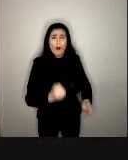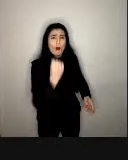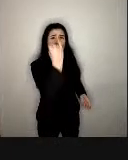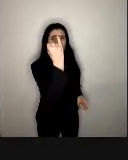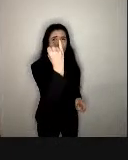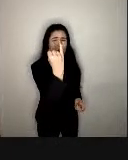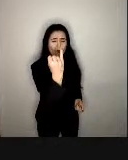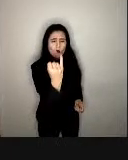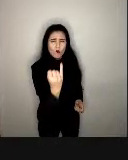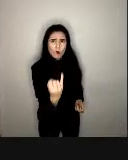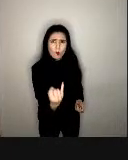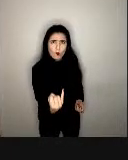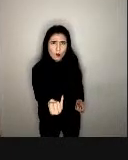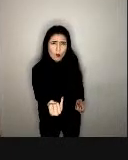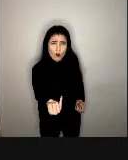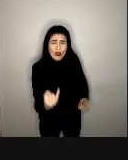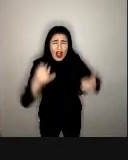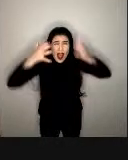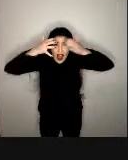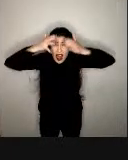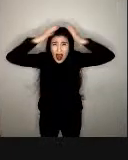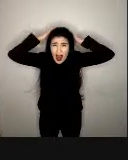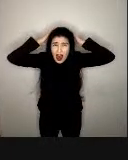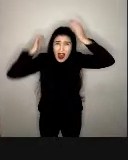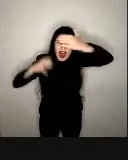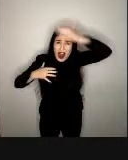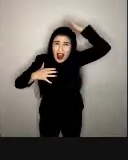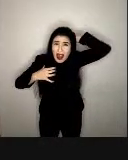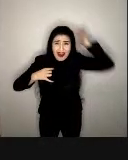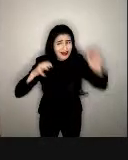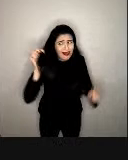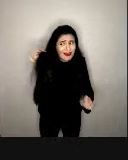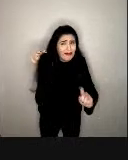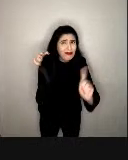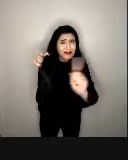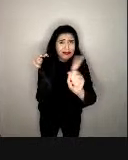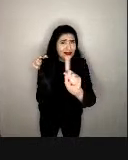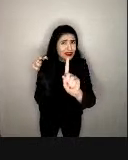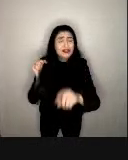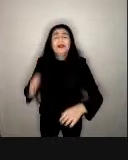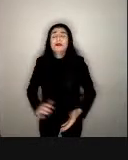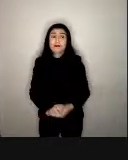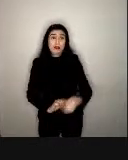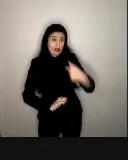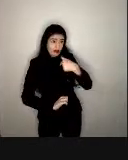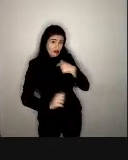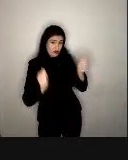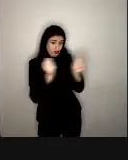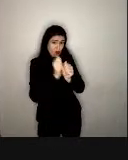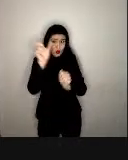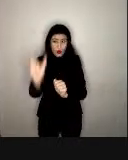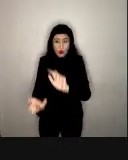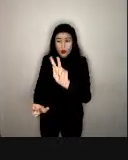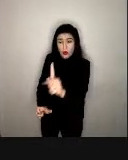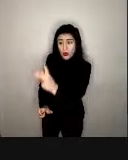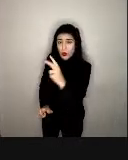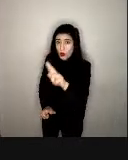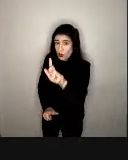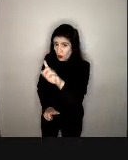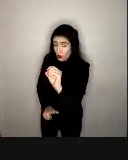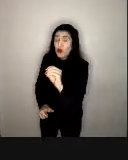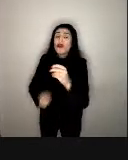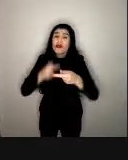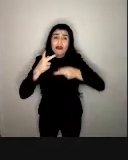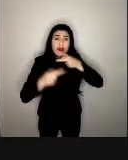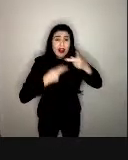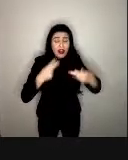primeiras quimios dela, estava carequinha. E aí nós tivemos que contar para eu e o Hugo, tivemos que contar para ela que